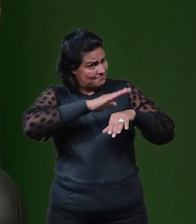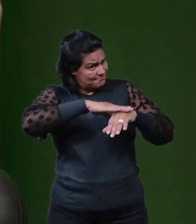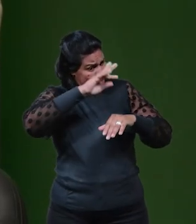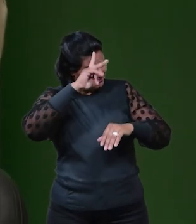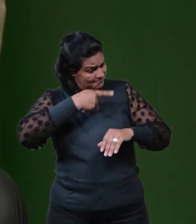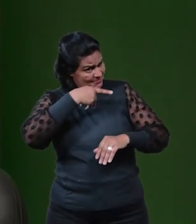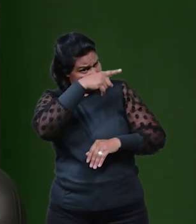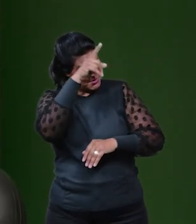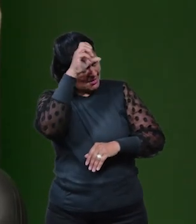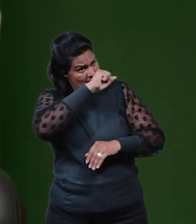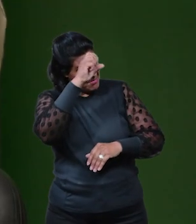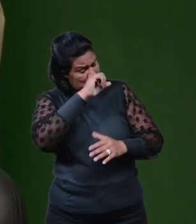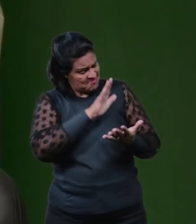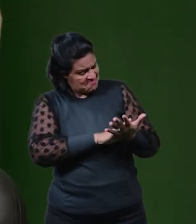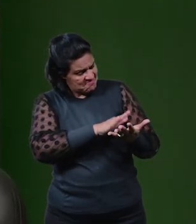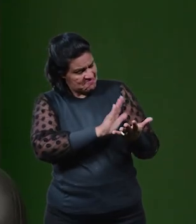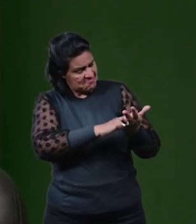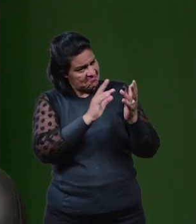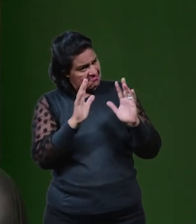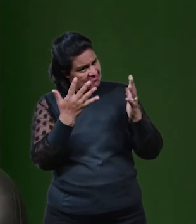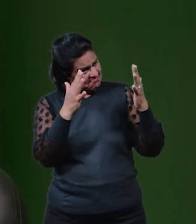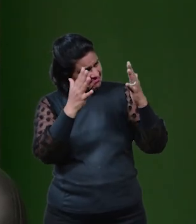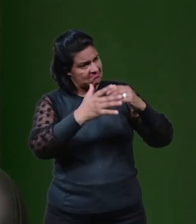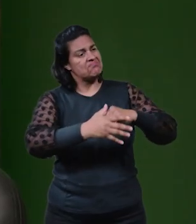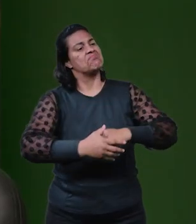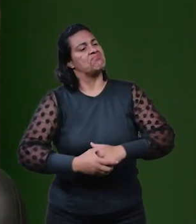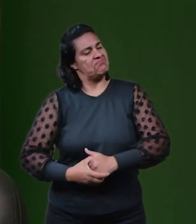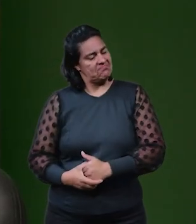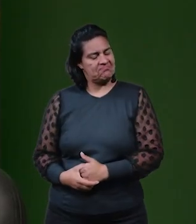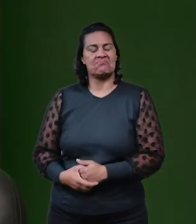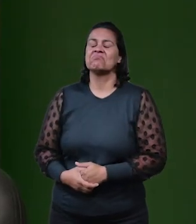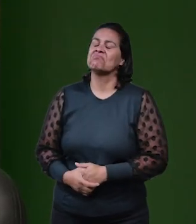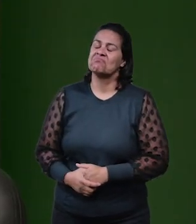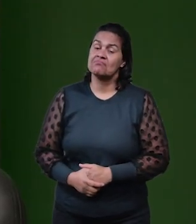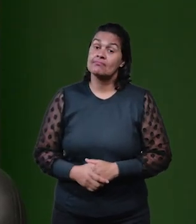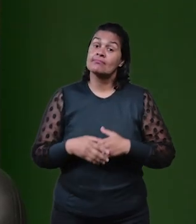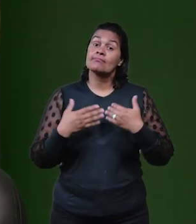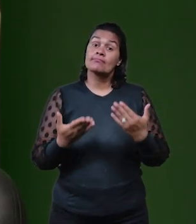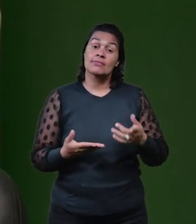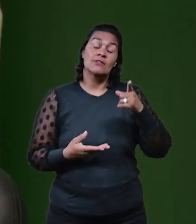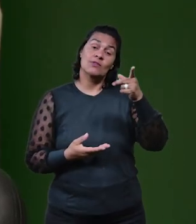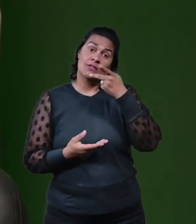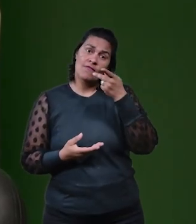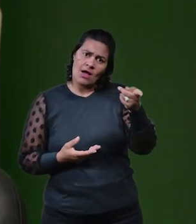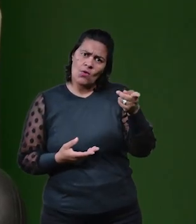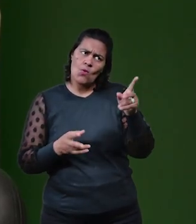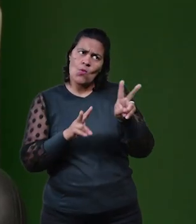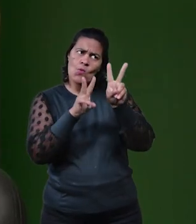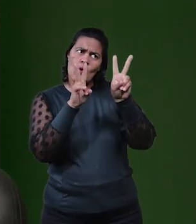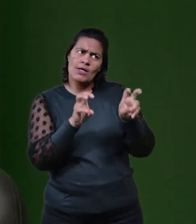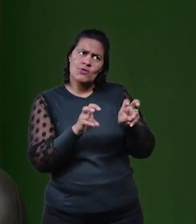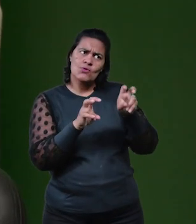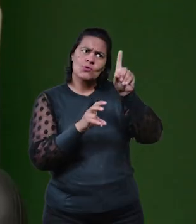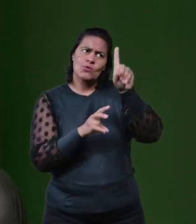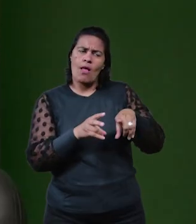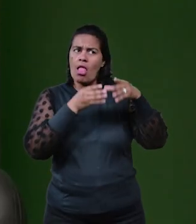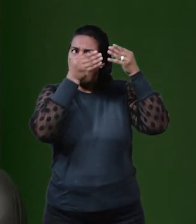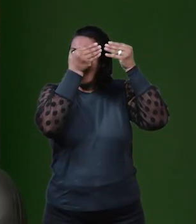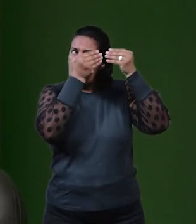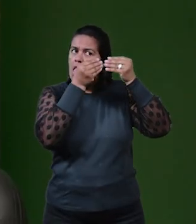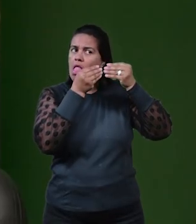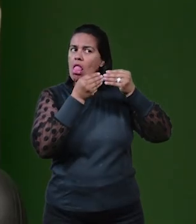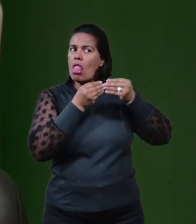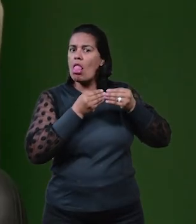né? Surpreendente, parabéns, inclusive. E, pô, você tocou nesse assunto da parada do alisamento